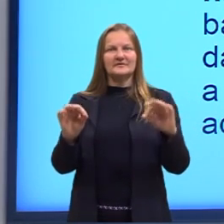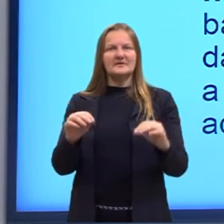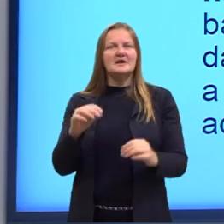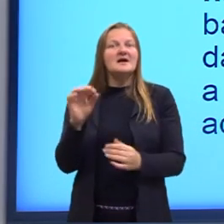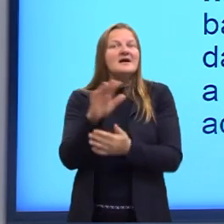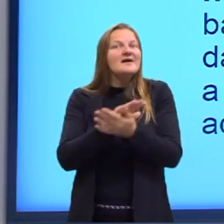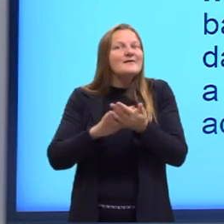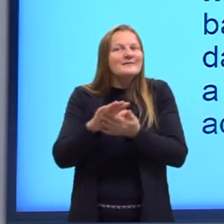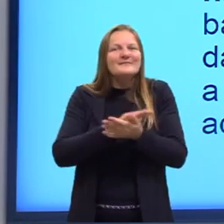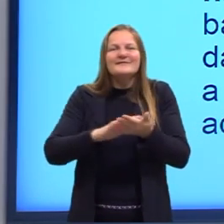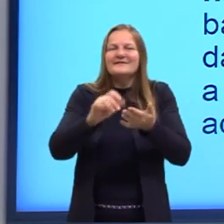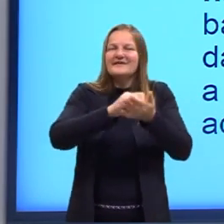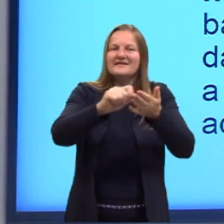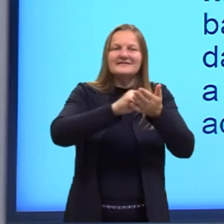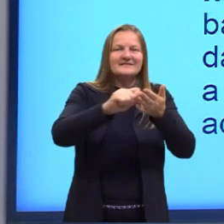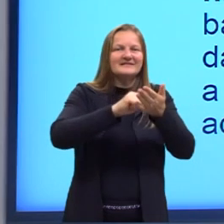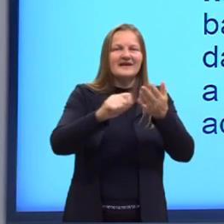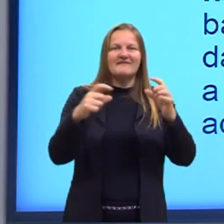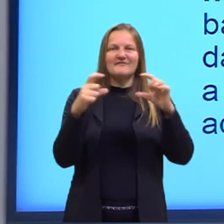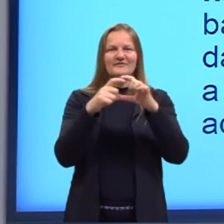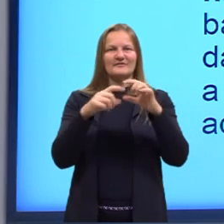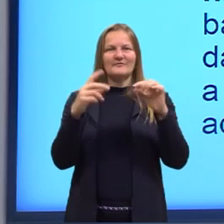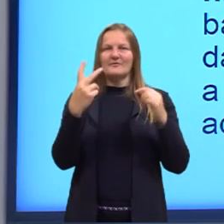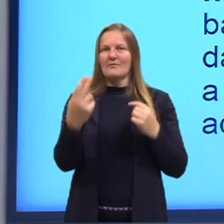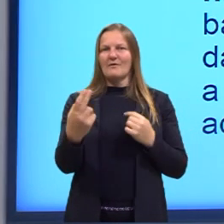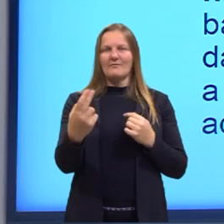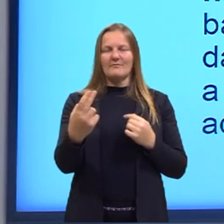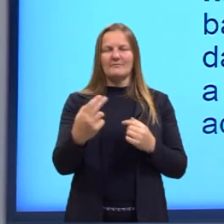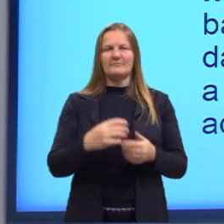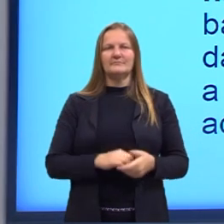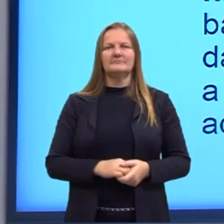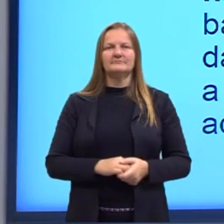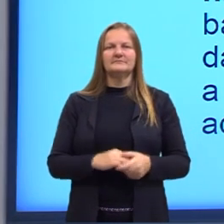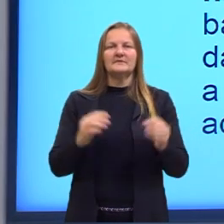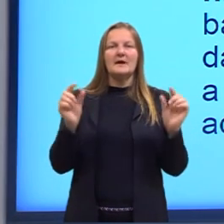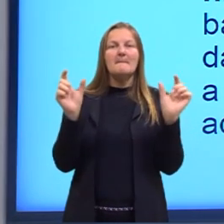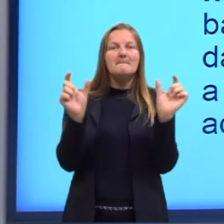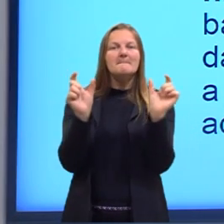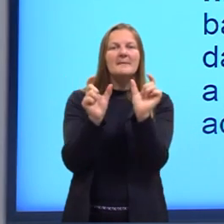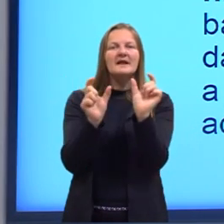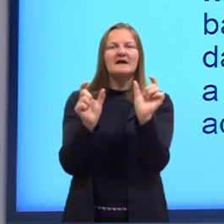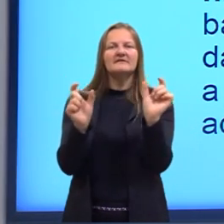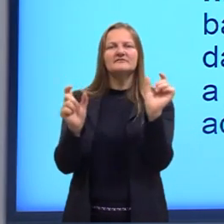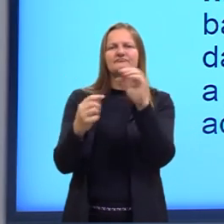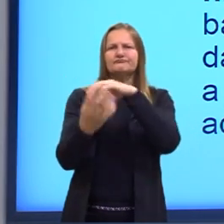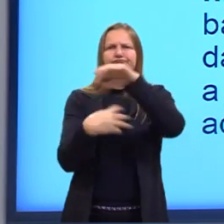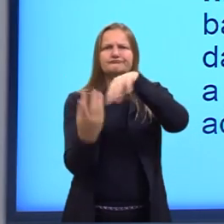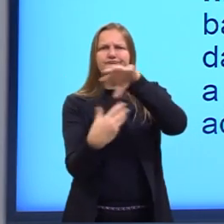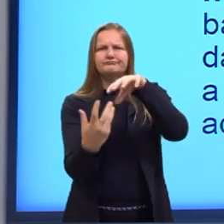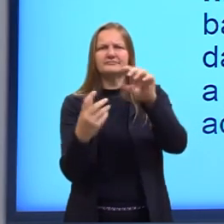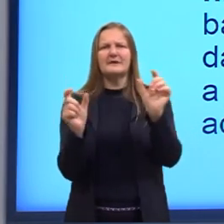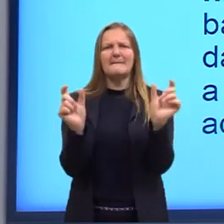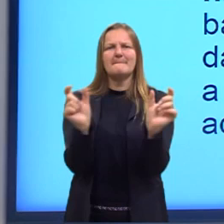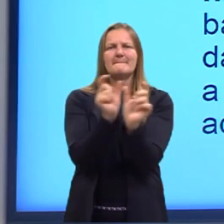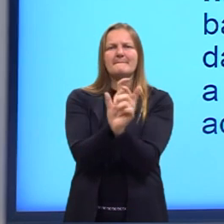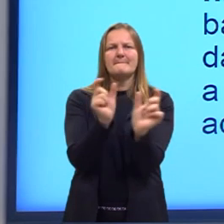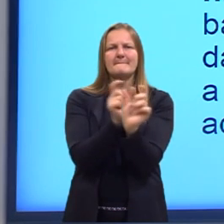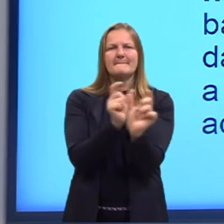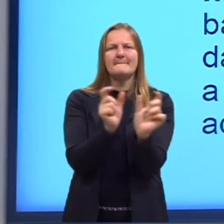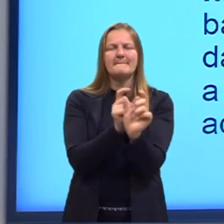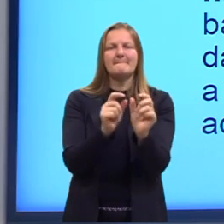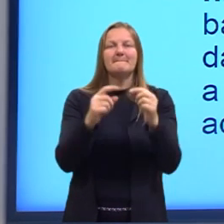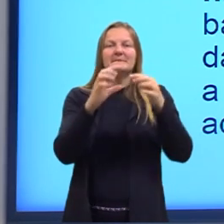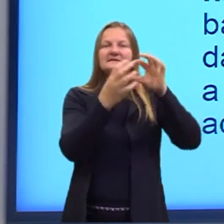ninguém escreve uma oração assim são exatamente as mesmas palavras que eu falei anteriormente